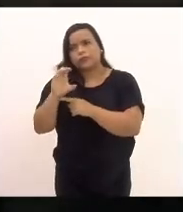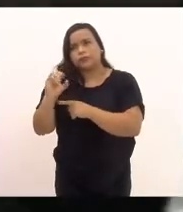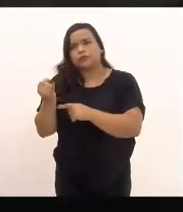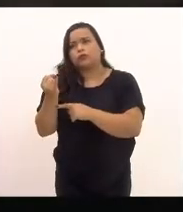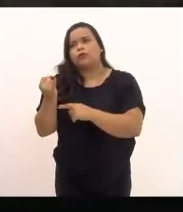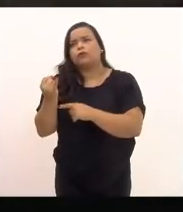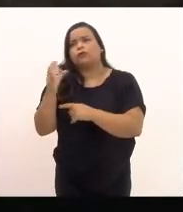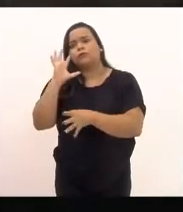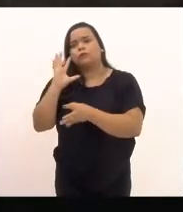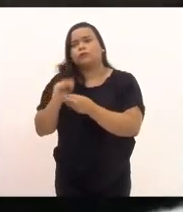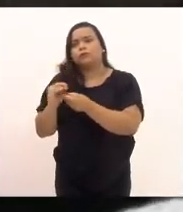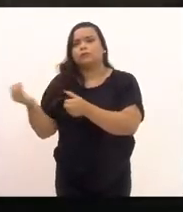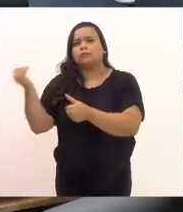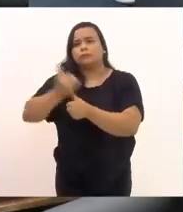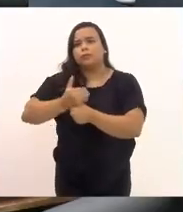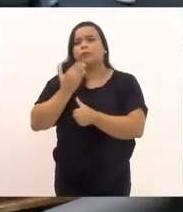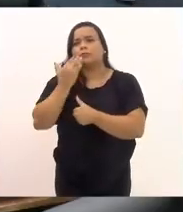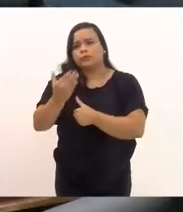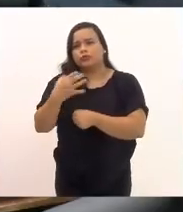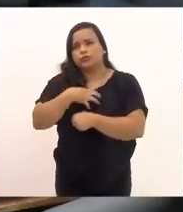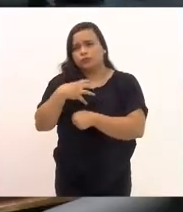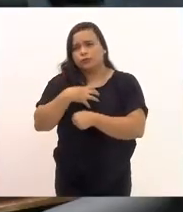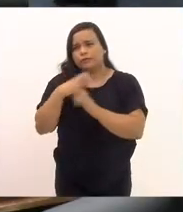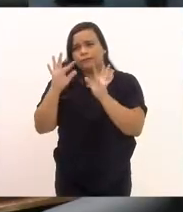substitutivo, pedindo forma final de redação.